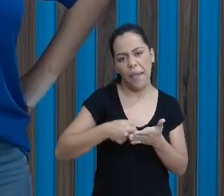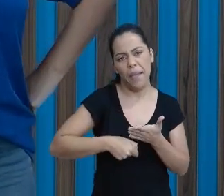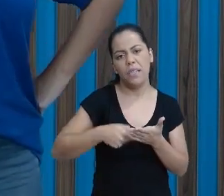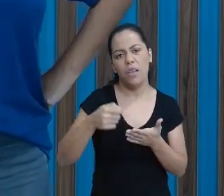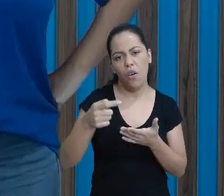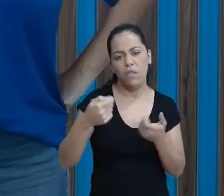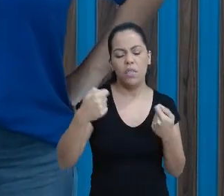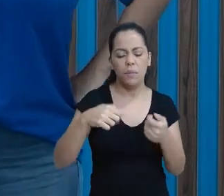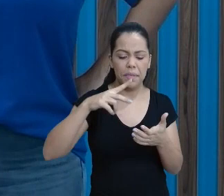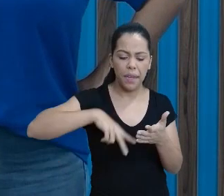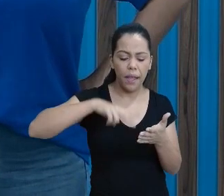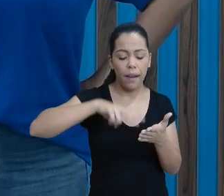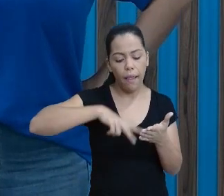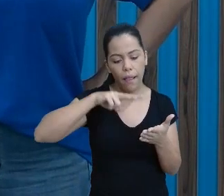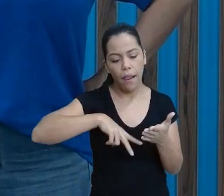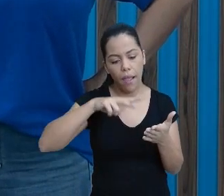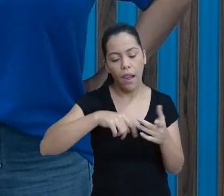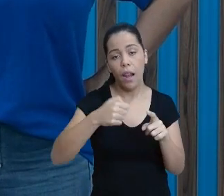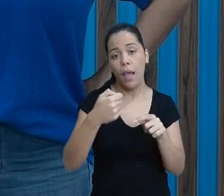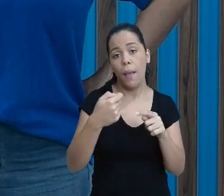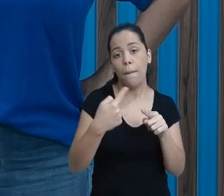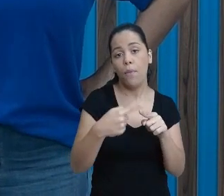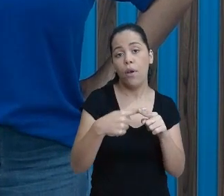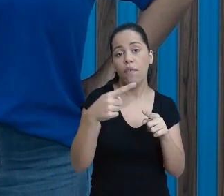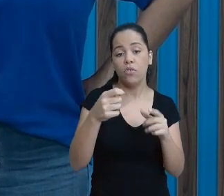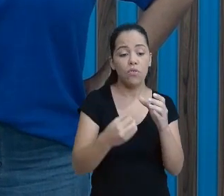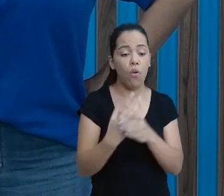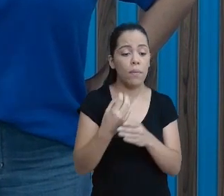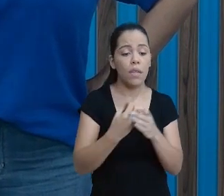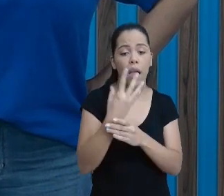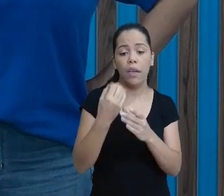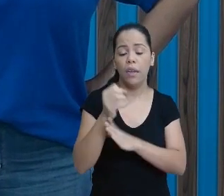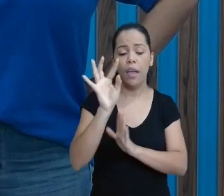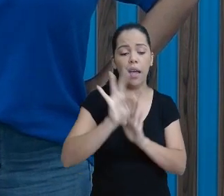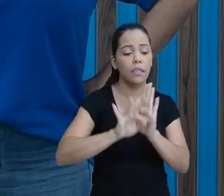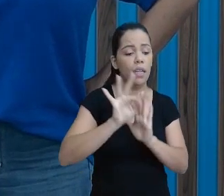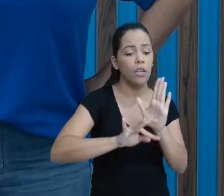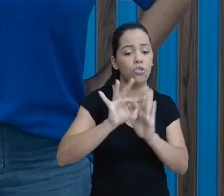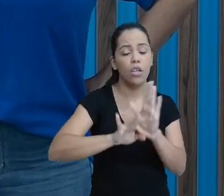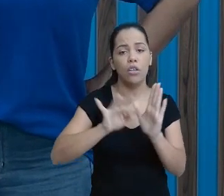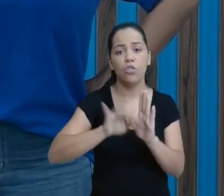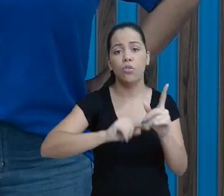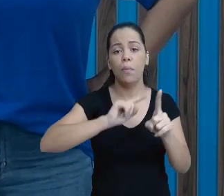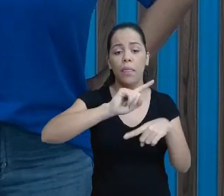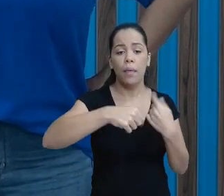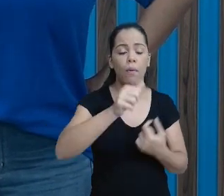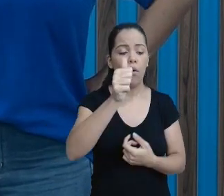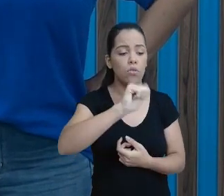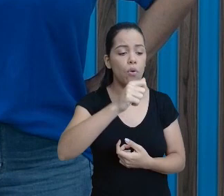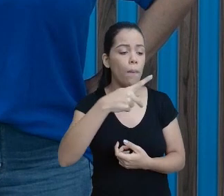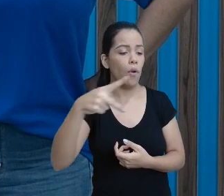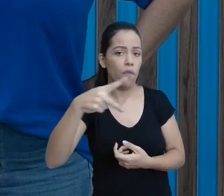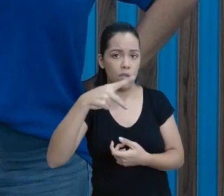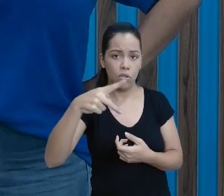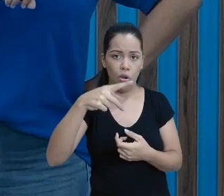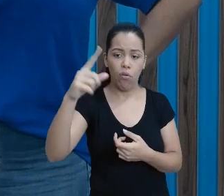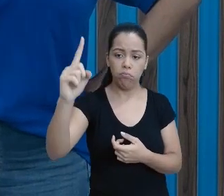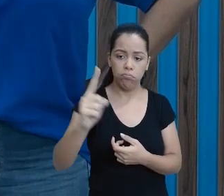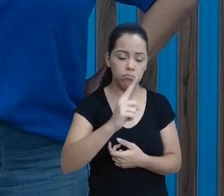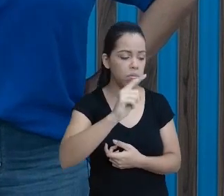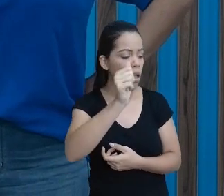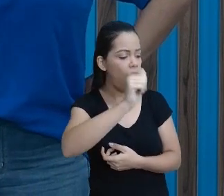vocês serão produtores de texto. Vocês serão avaliados, não necessariamente na vida, mas